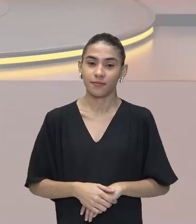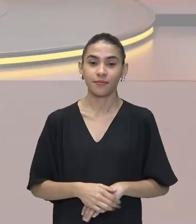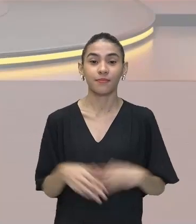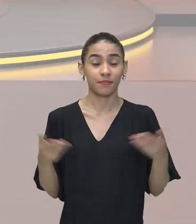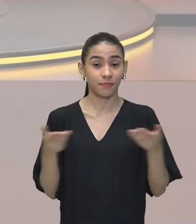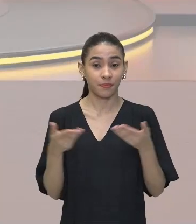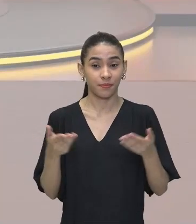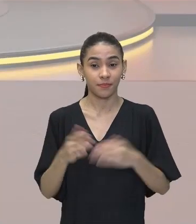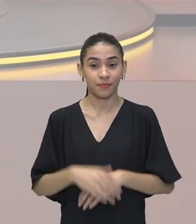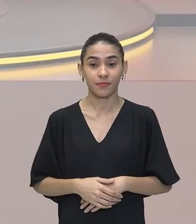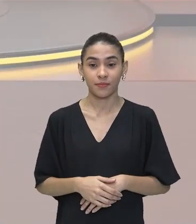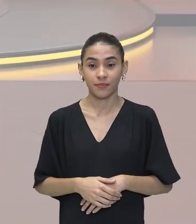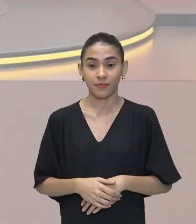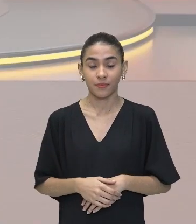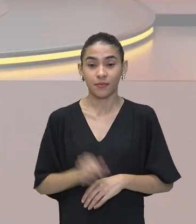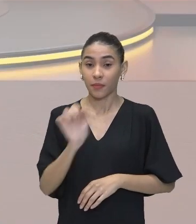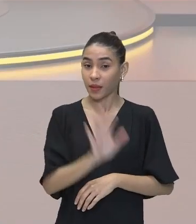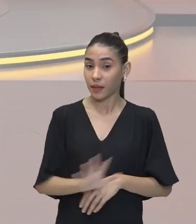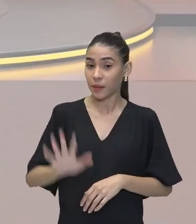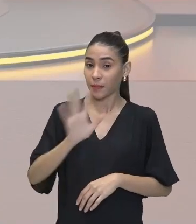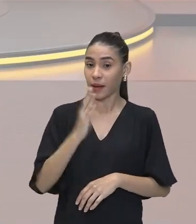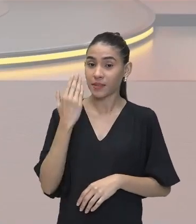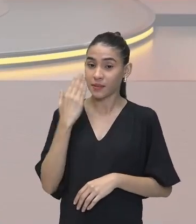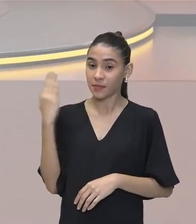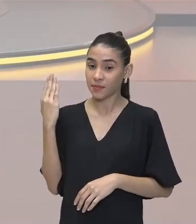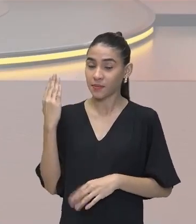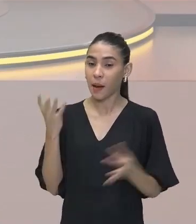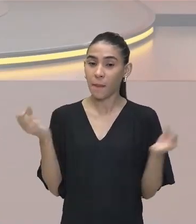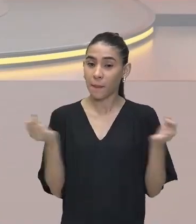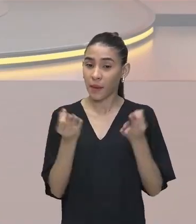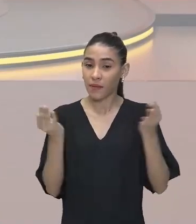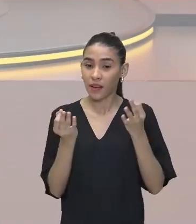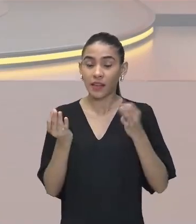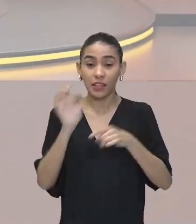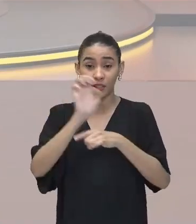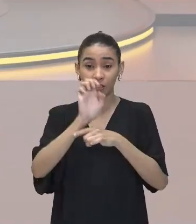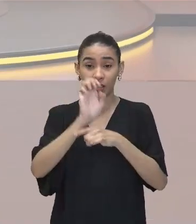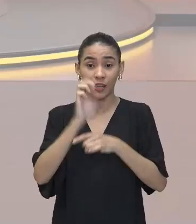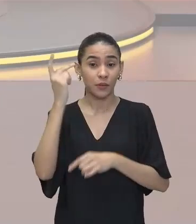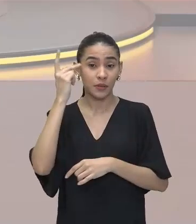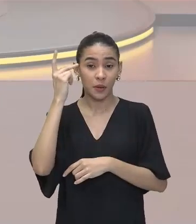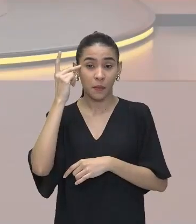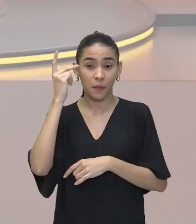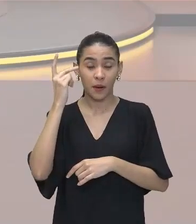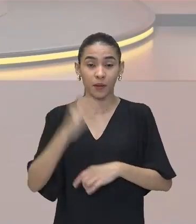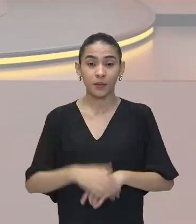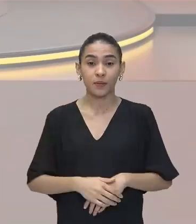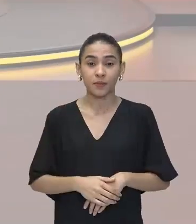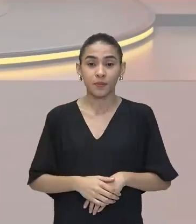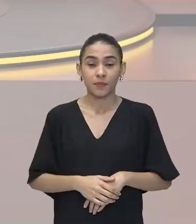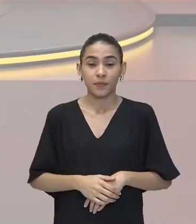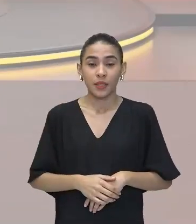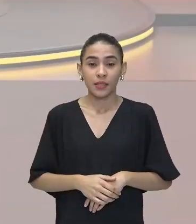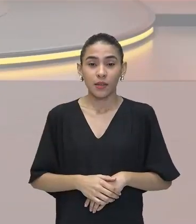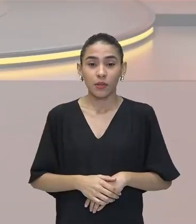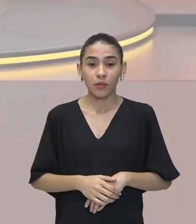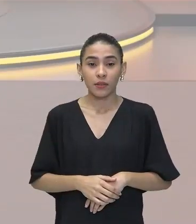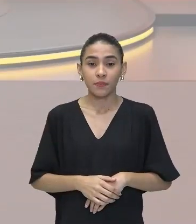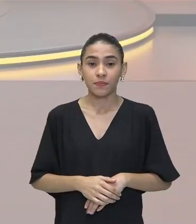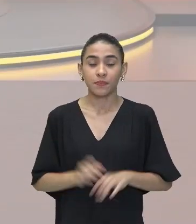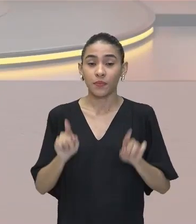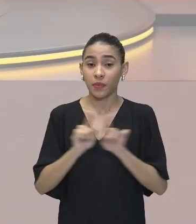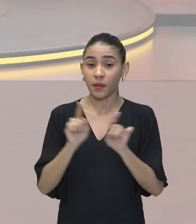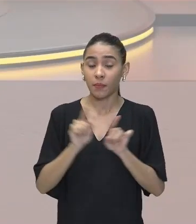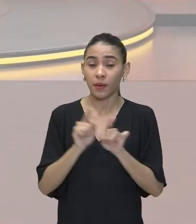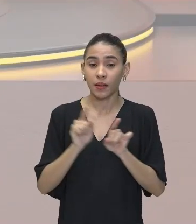agora observando essa imagem sensacional aí de São Paulo, né? A grande Avenida Paulista, o centro aí